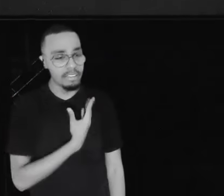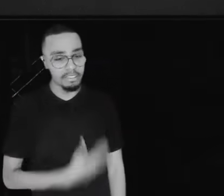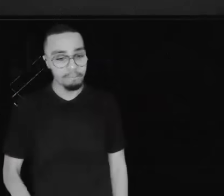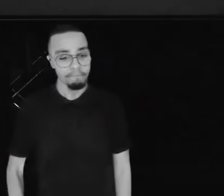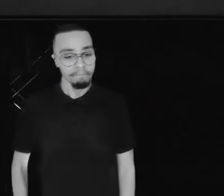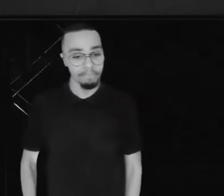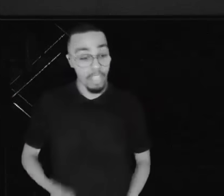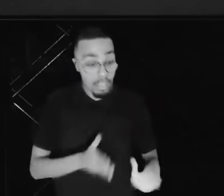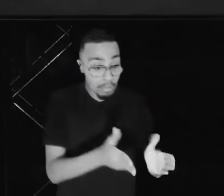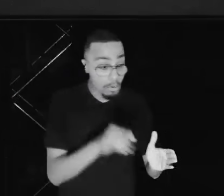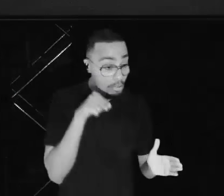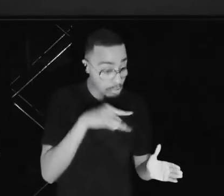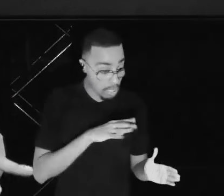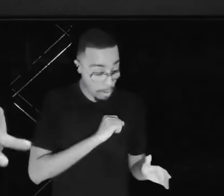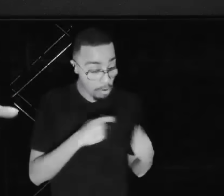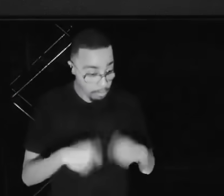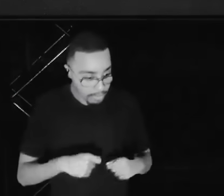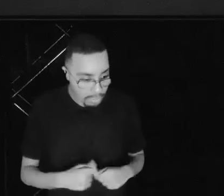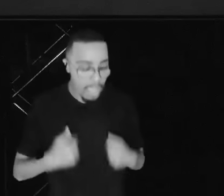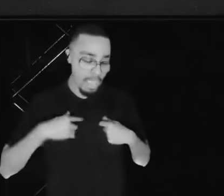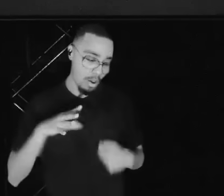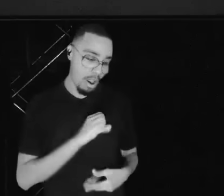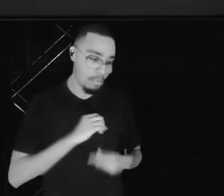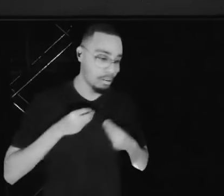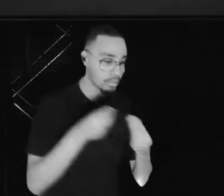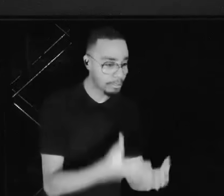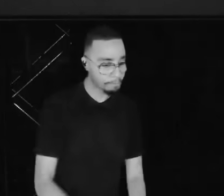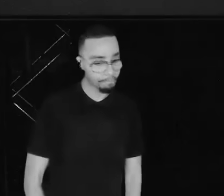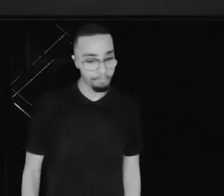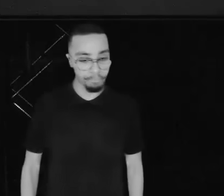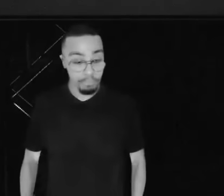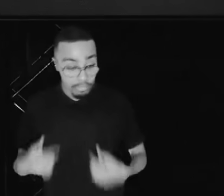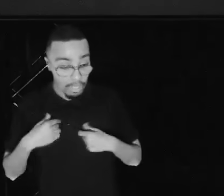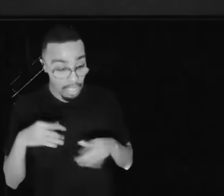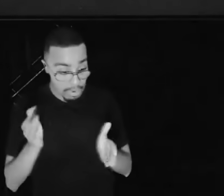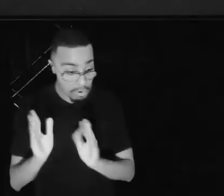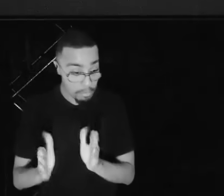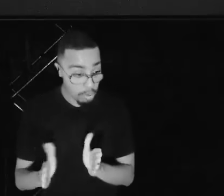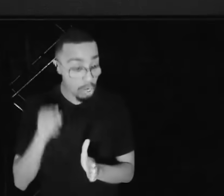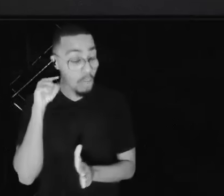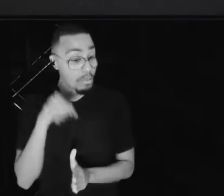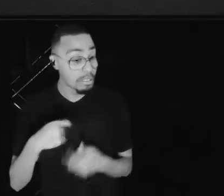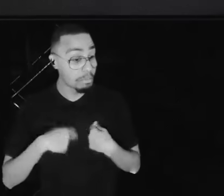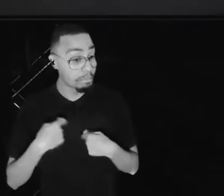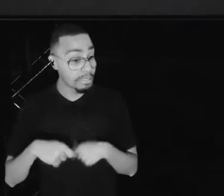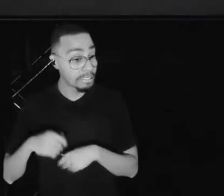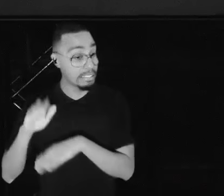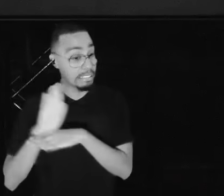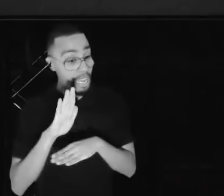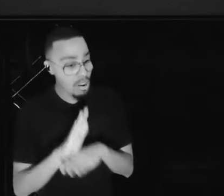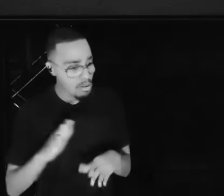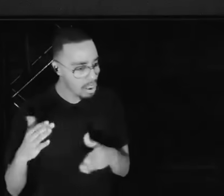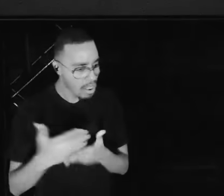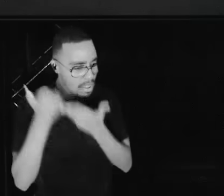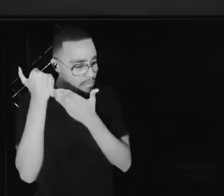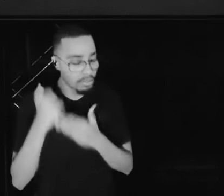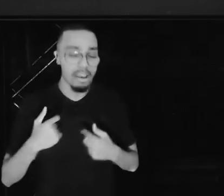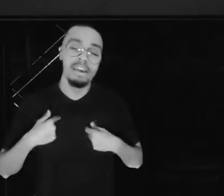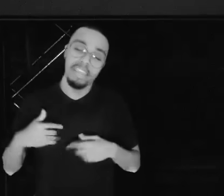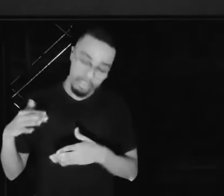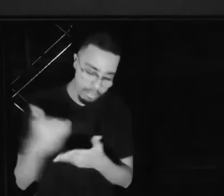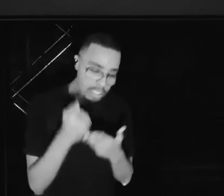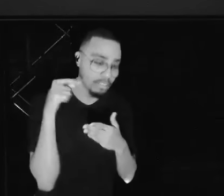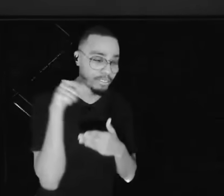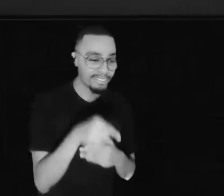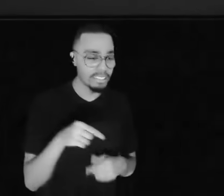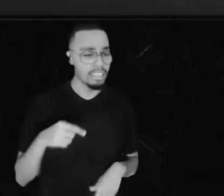Nessa etapa você precisa de amor, eu serei o seu amor. Nessa etapa você precisa de um libertador, eu serei o seu libertador. Nessa etapa da sua vida você precisa